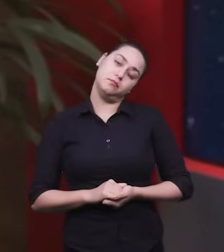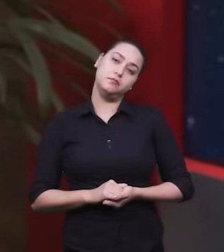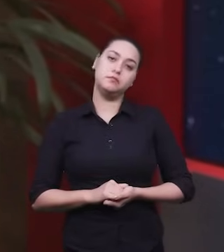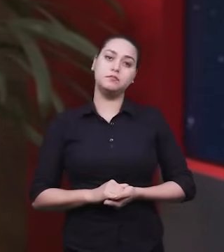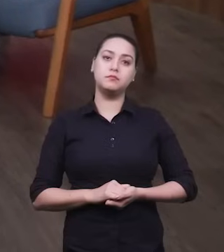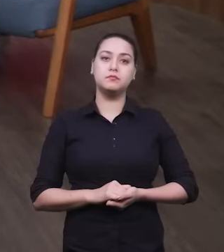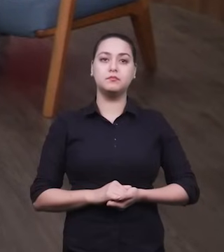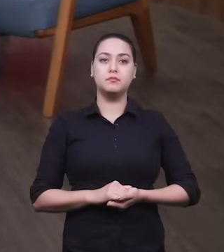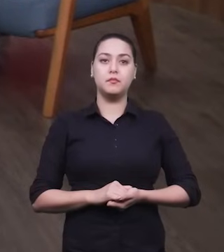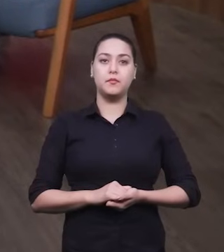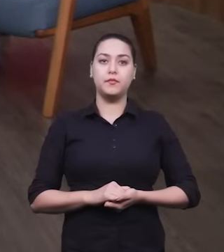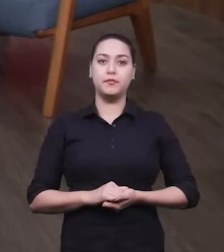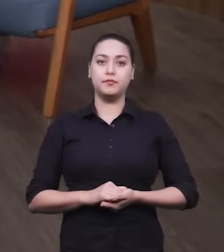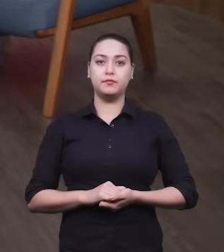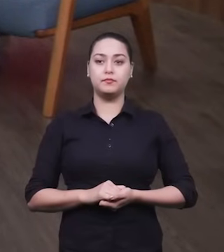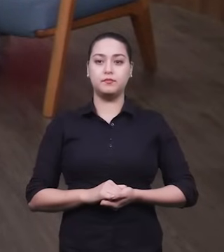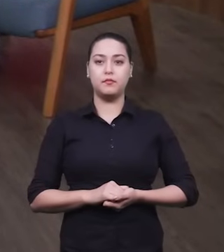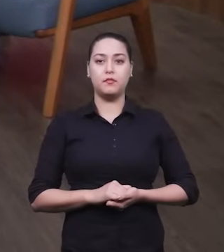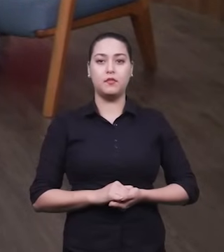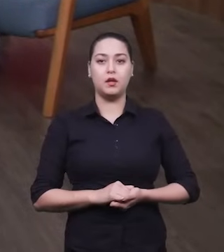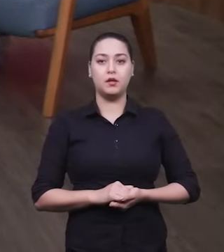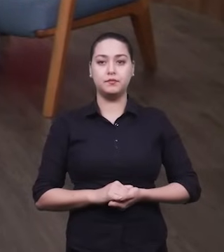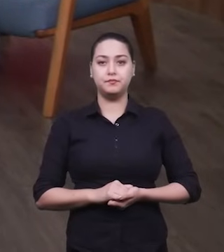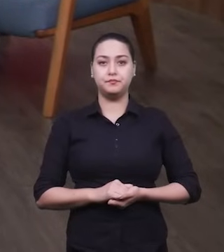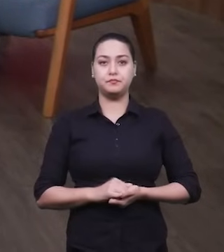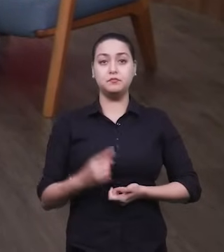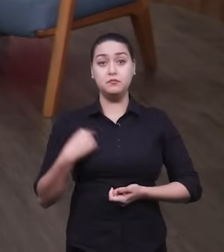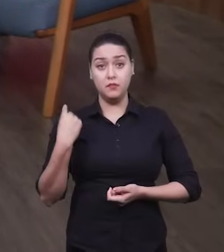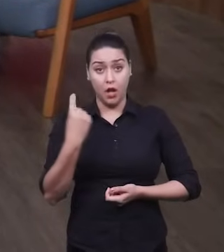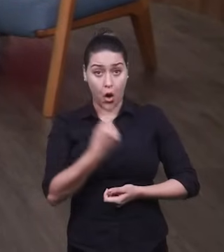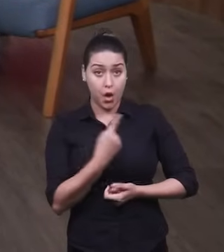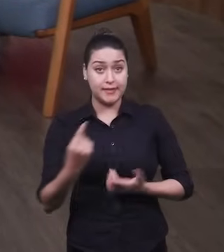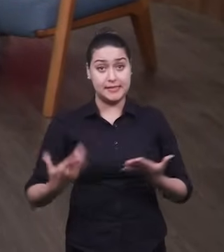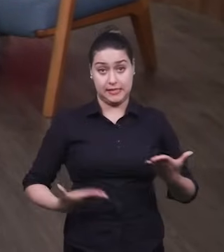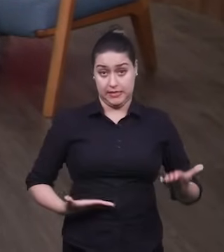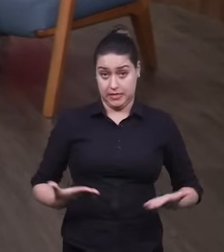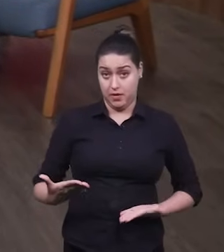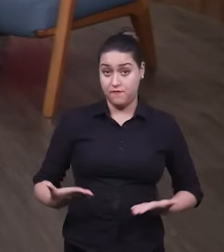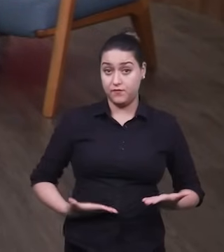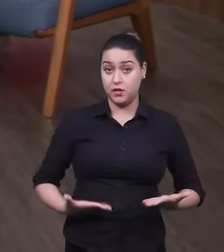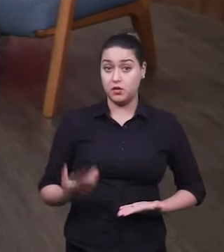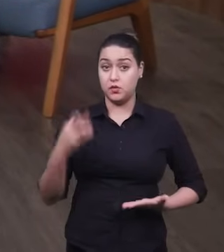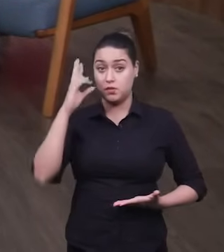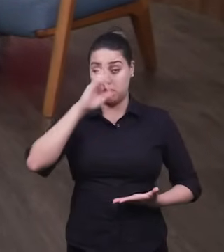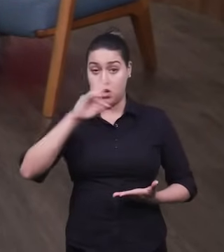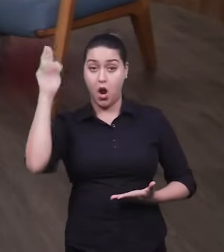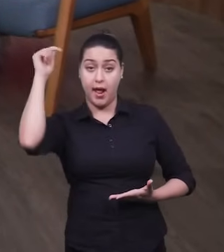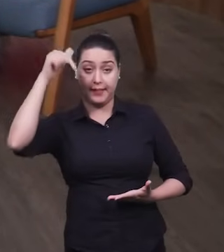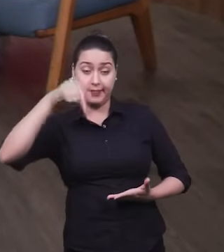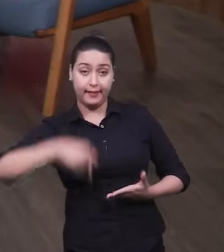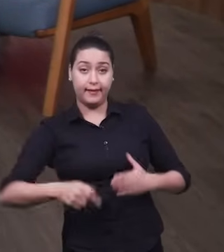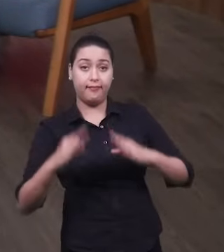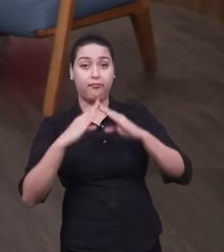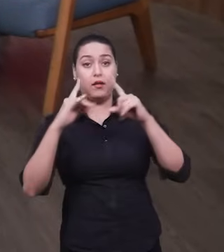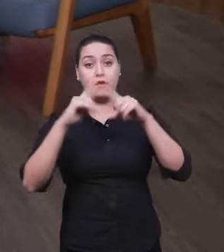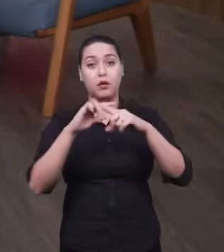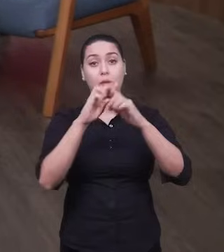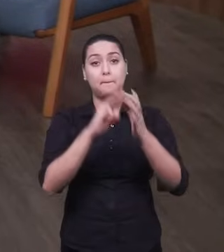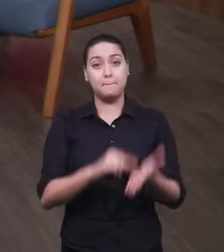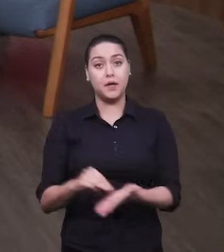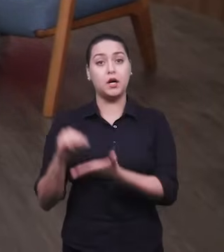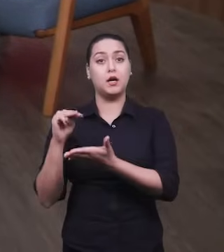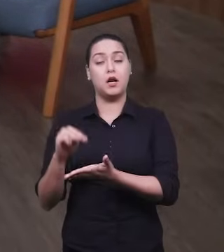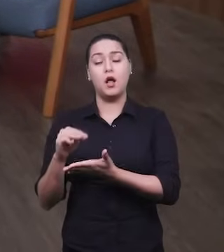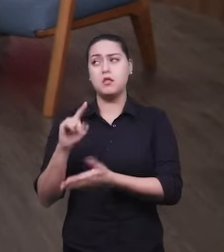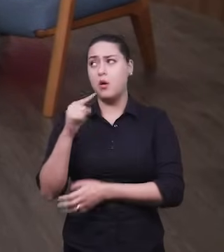Daniel, nós estamos há tantas décadas servindo ao Senhor nesta obra. E